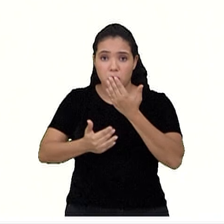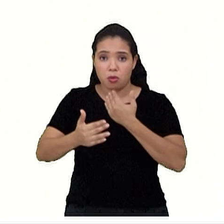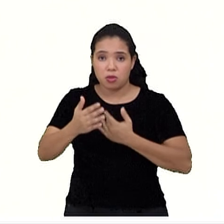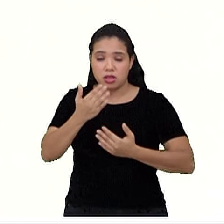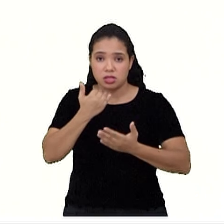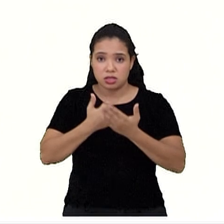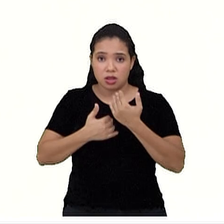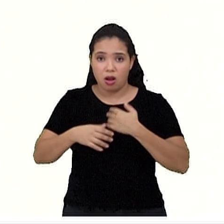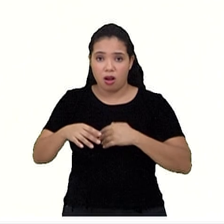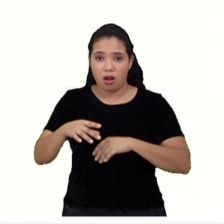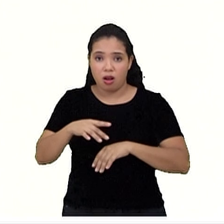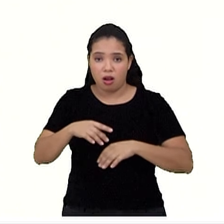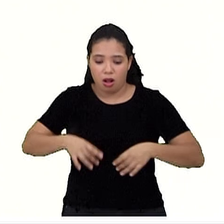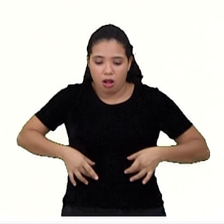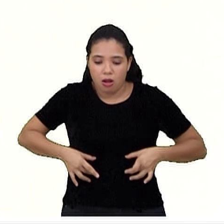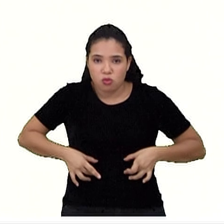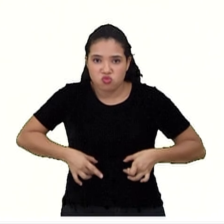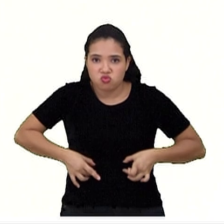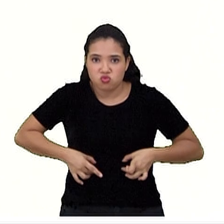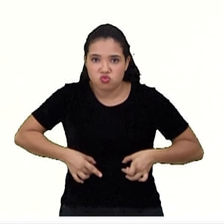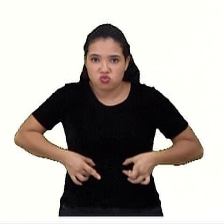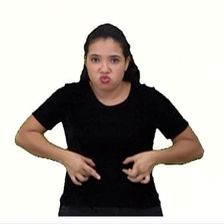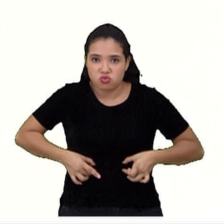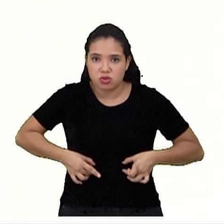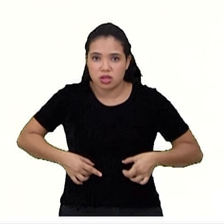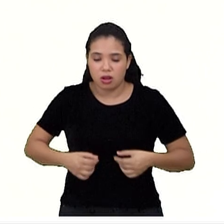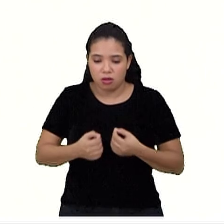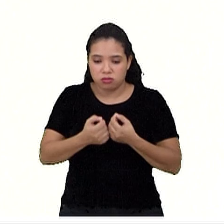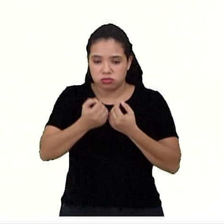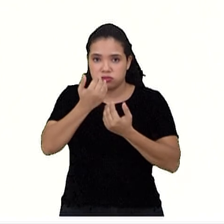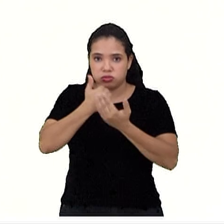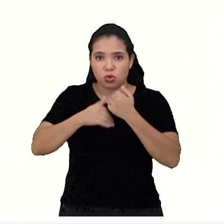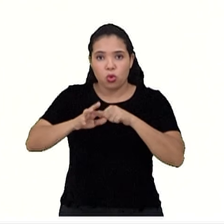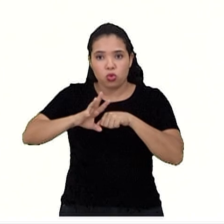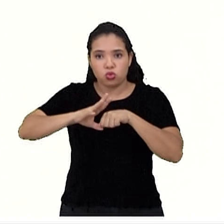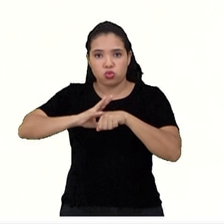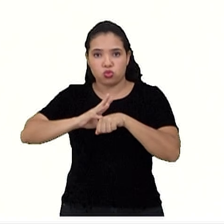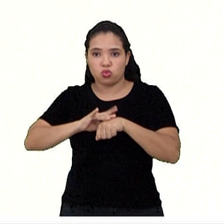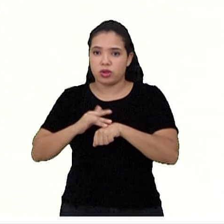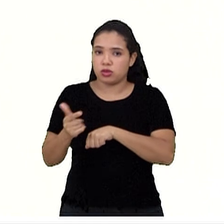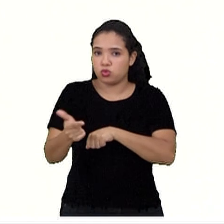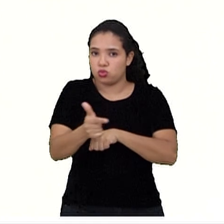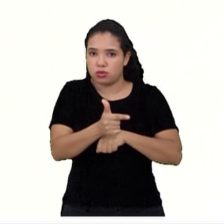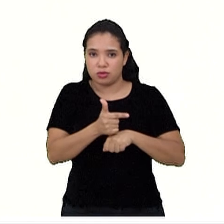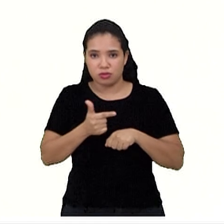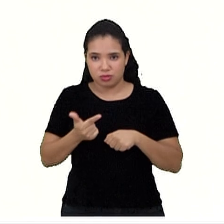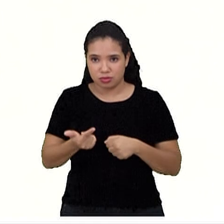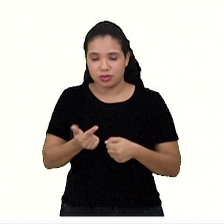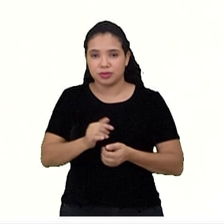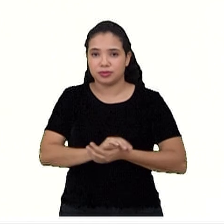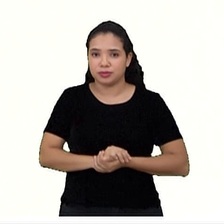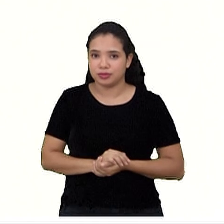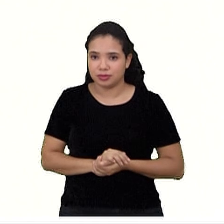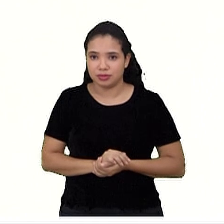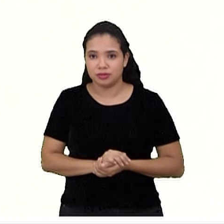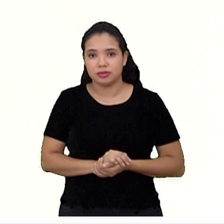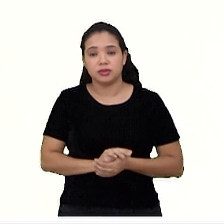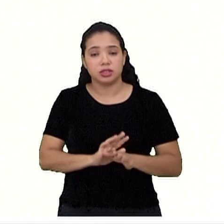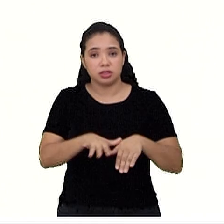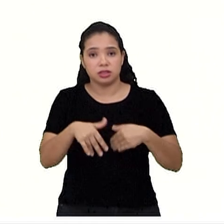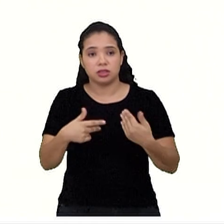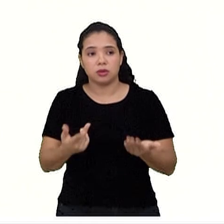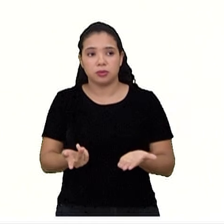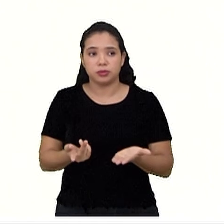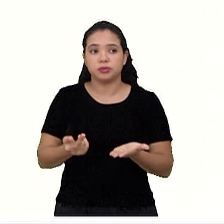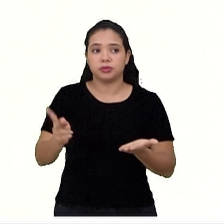gordura, ele não teria doença coronária. Então, esse é um exemplo aí de second conditional, ok, pessoal? Então,